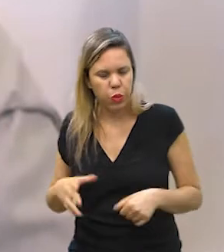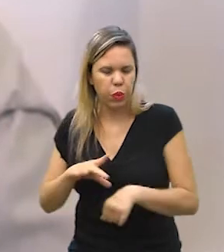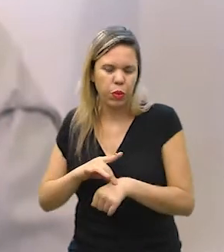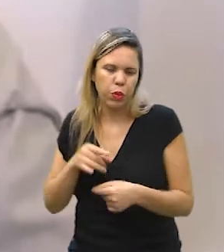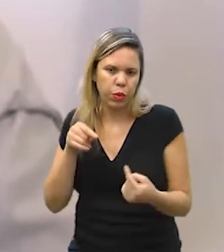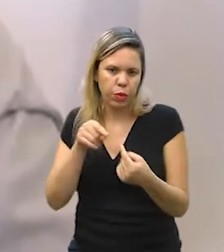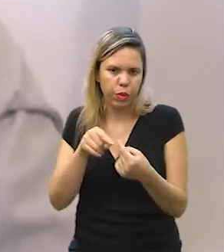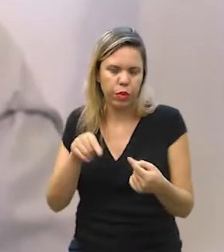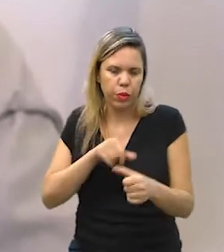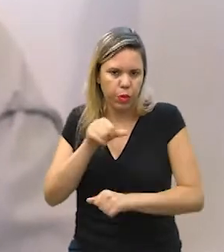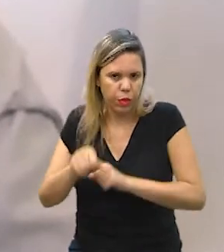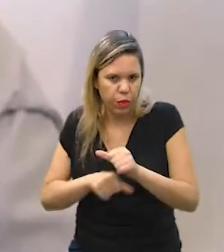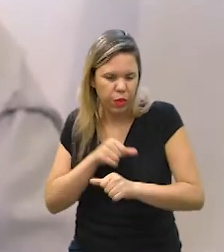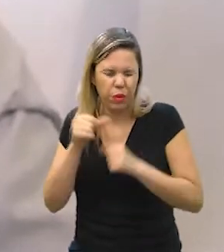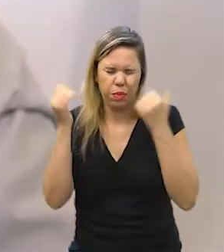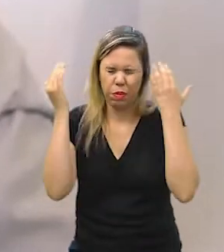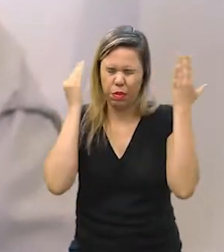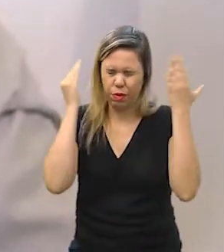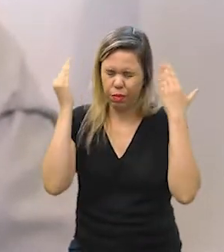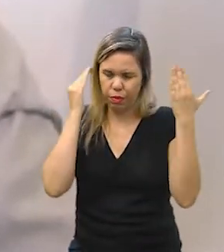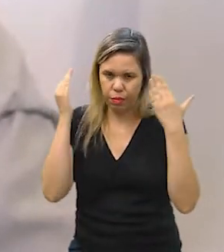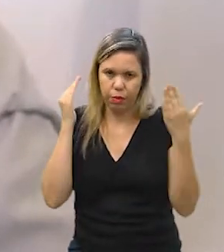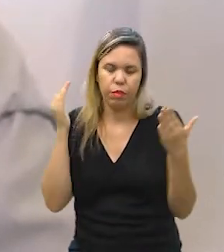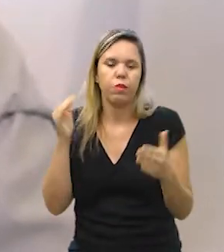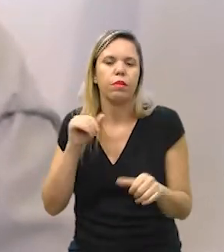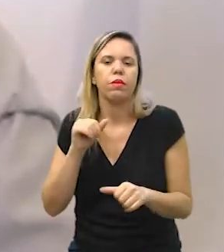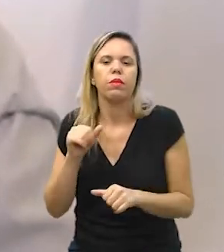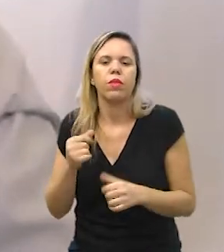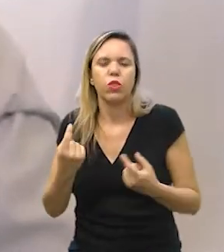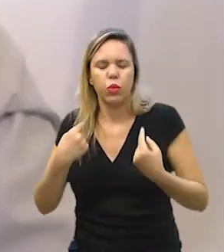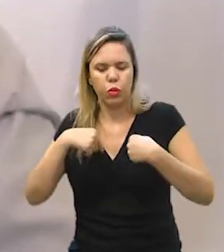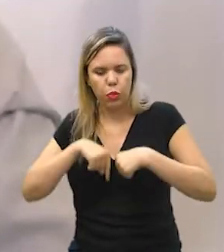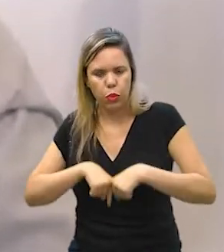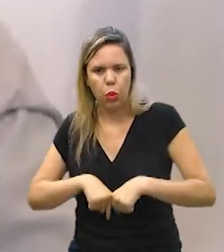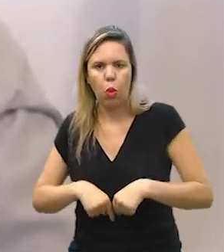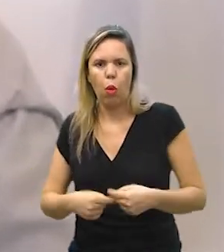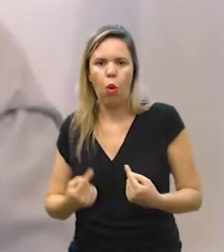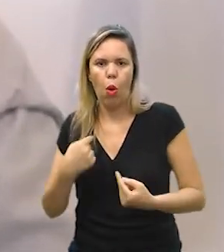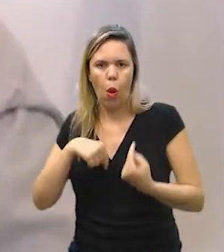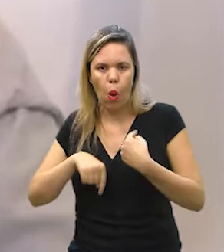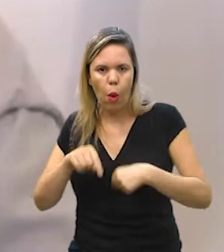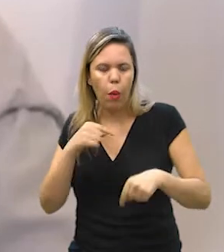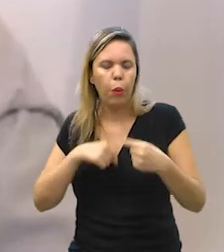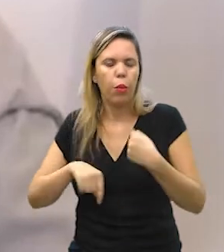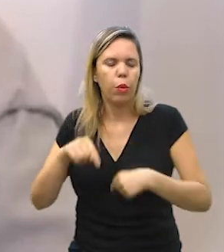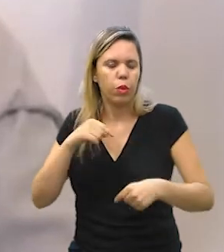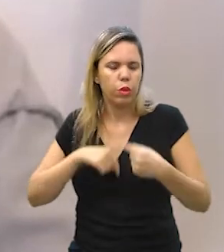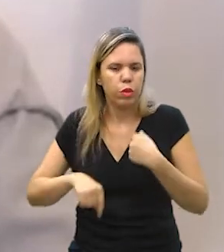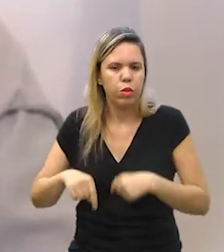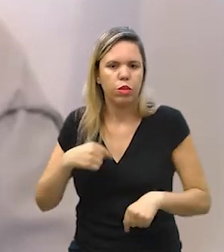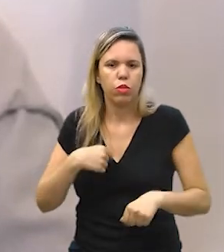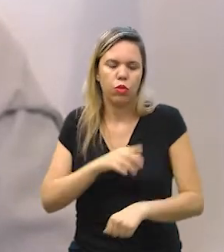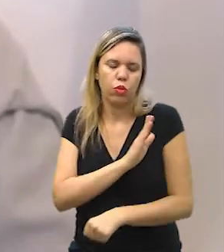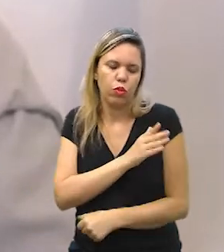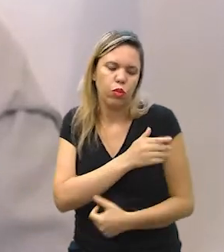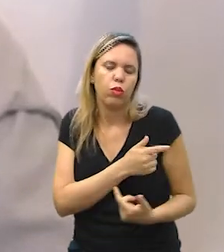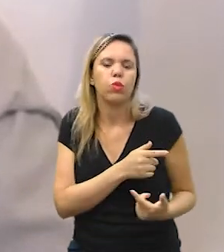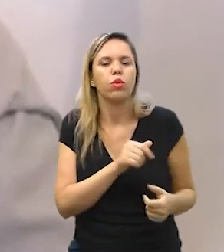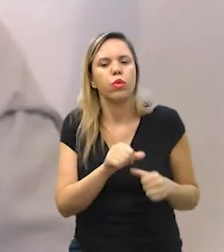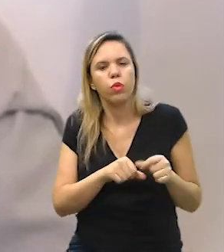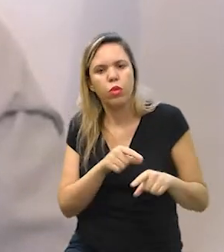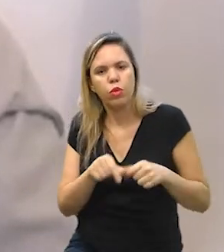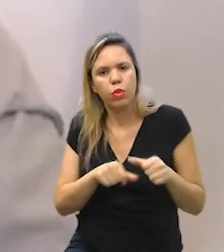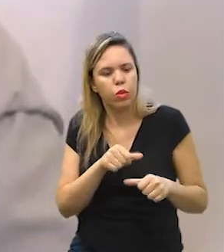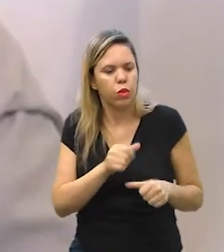doenças, alterações psicológicas, alterações endocrinológicas, alterações cardiológicas, fora as